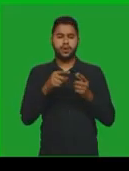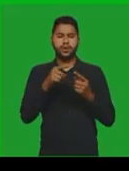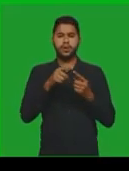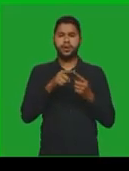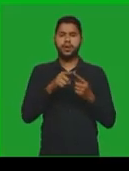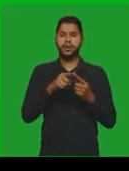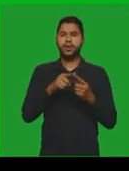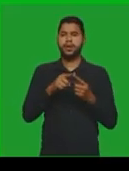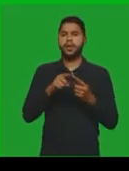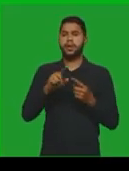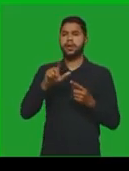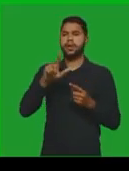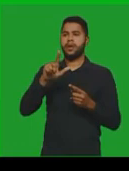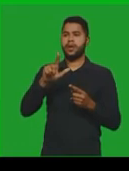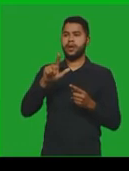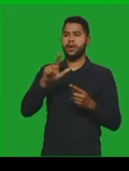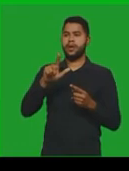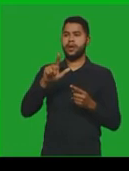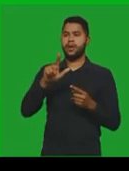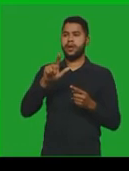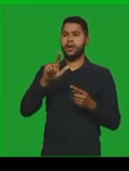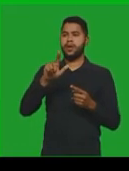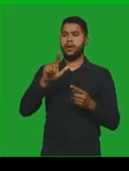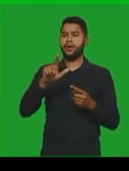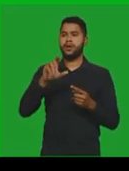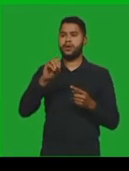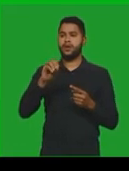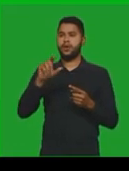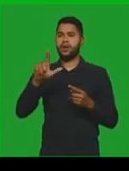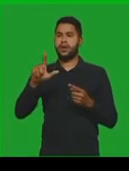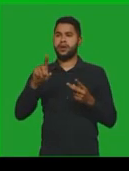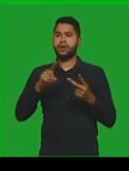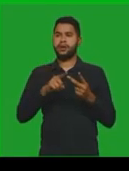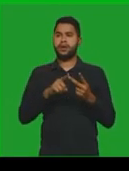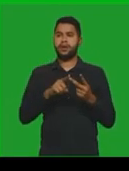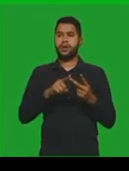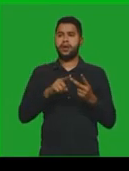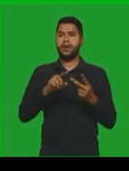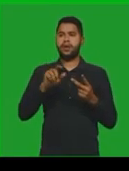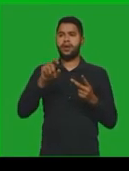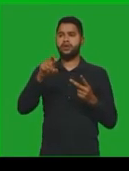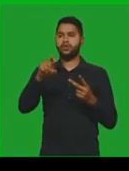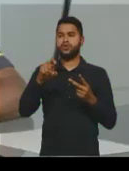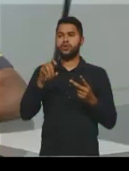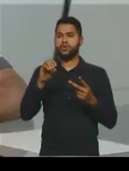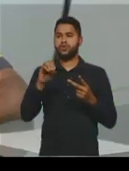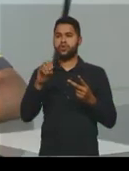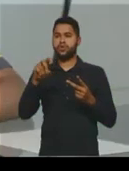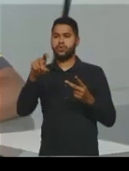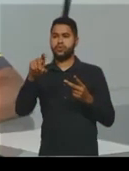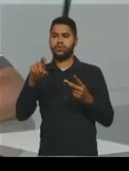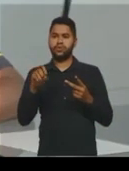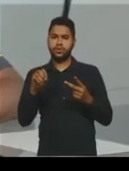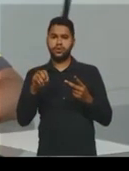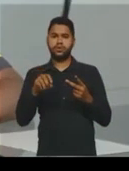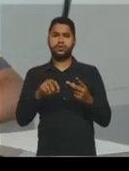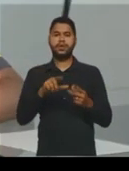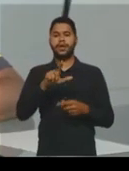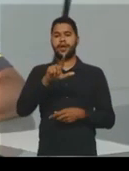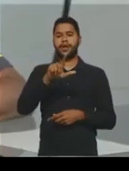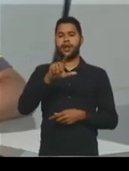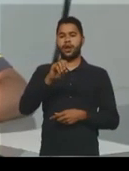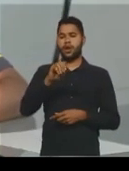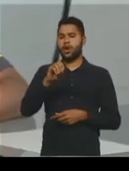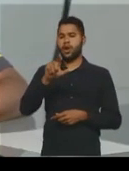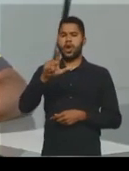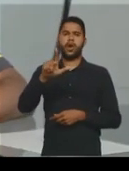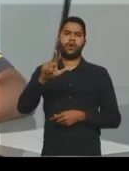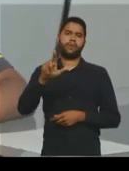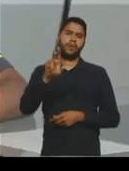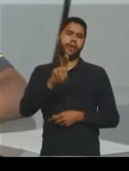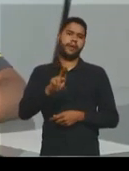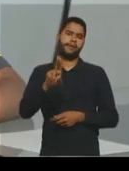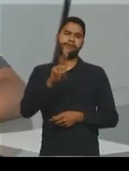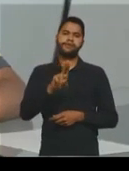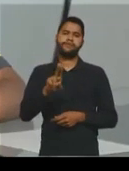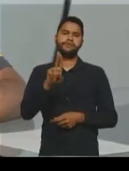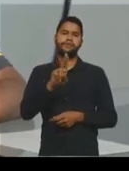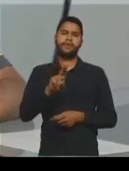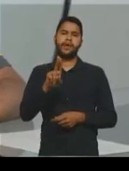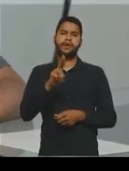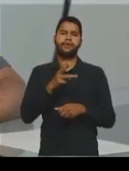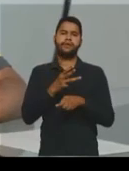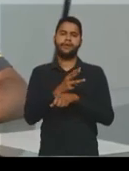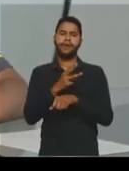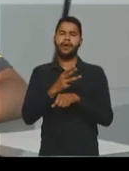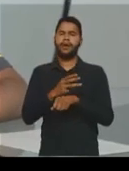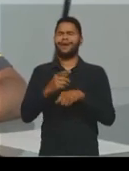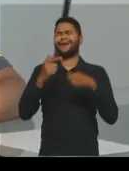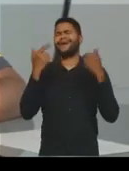LOL, XOX e BFF? Ok, então LOL, né, que é uma sigla muito usada aí no WhatsApp, que é